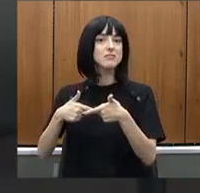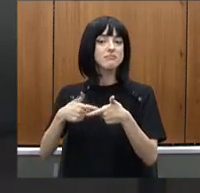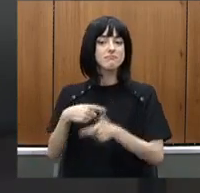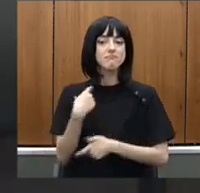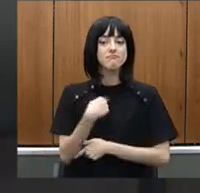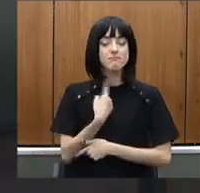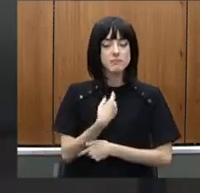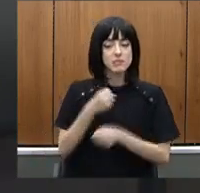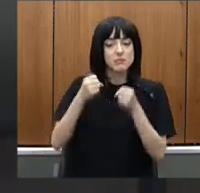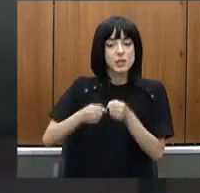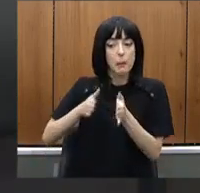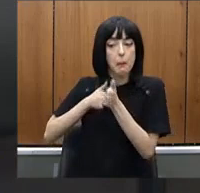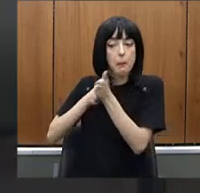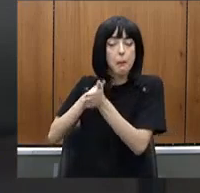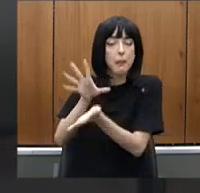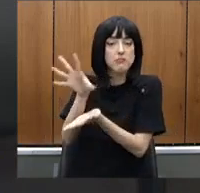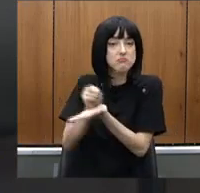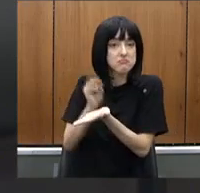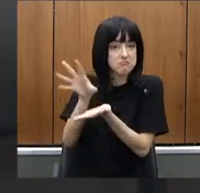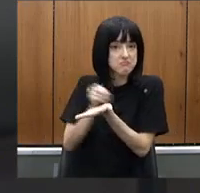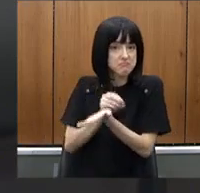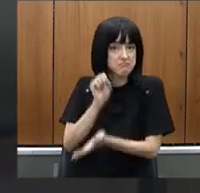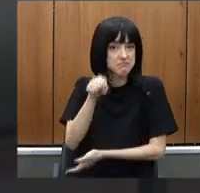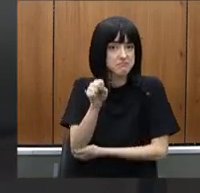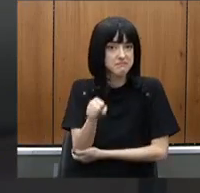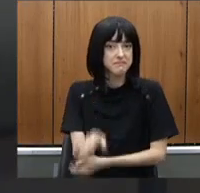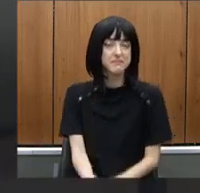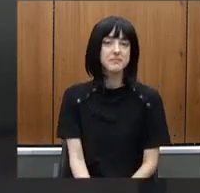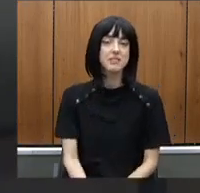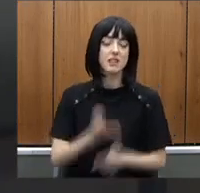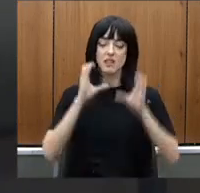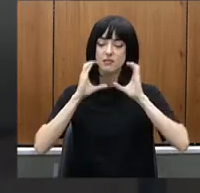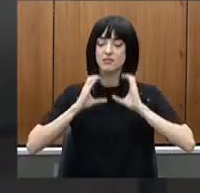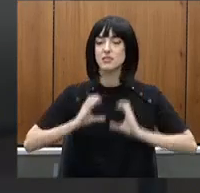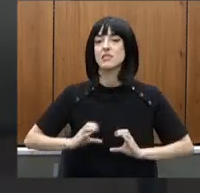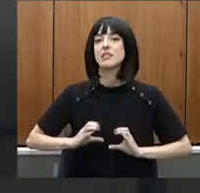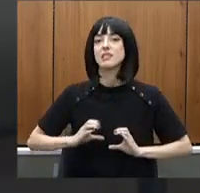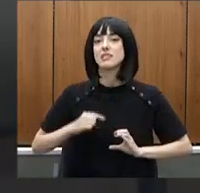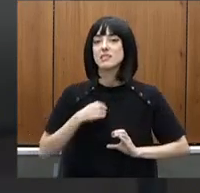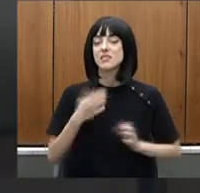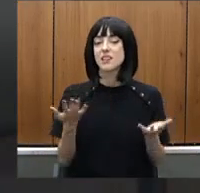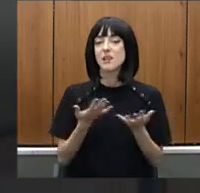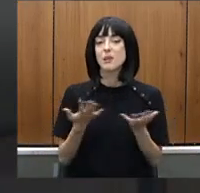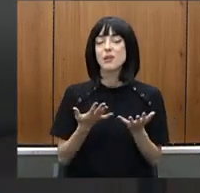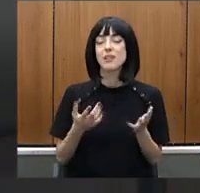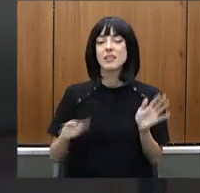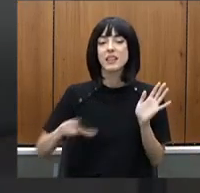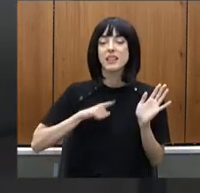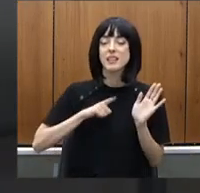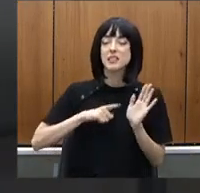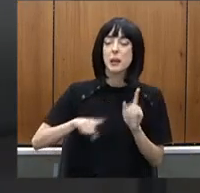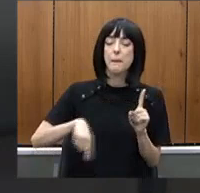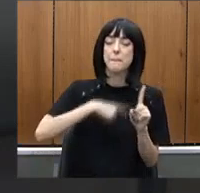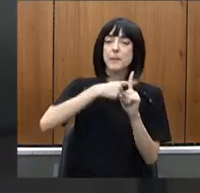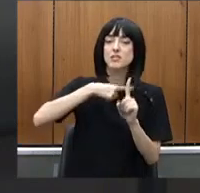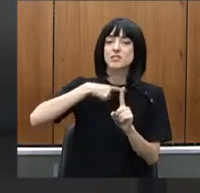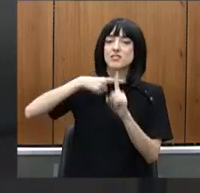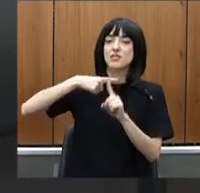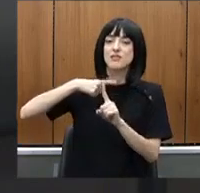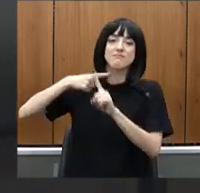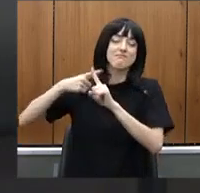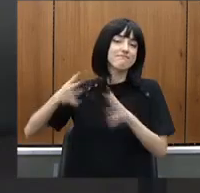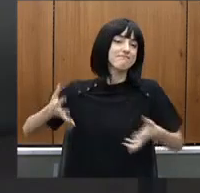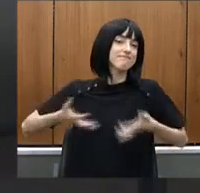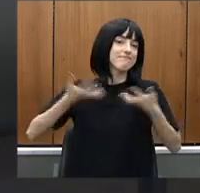E aí é que realmente o cidadão é que tem levado aí vantagens porque tem realmente uma polícia que